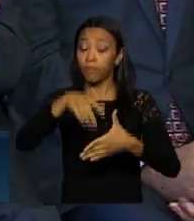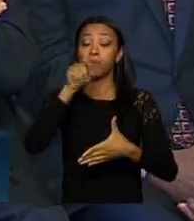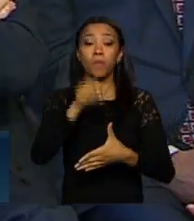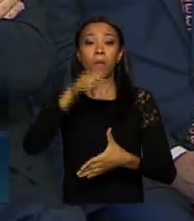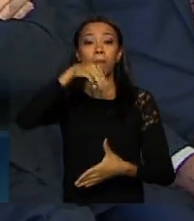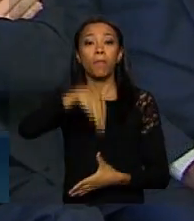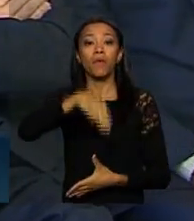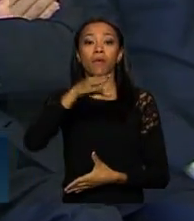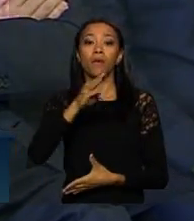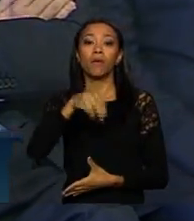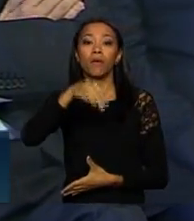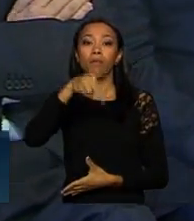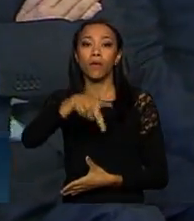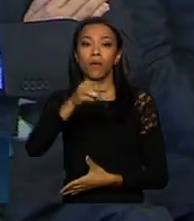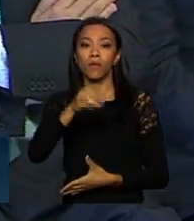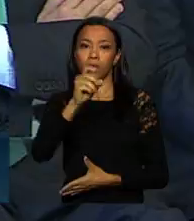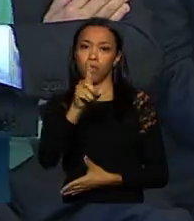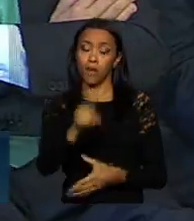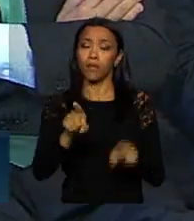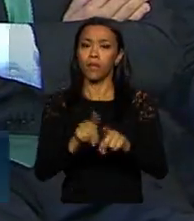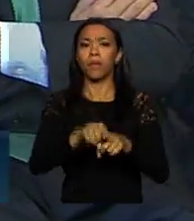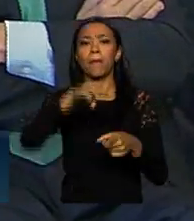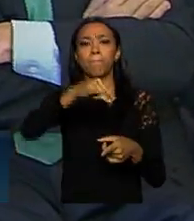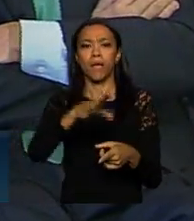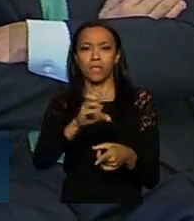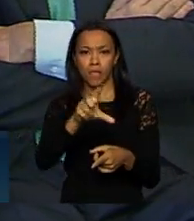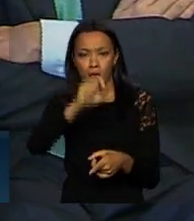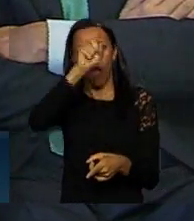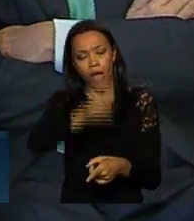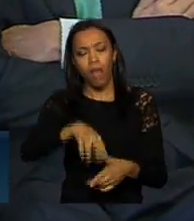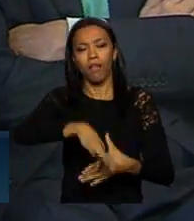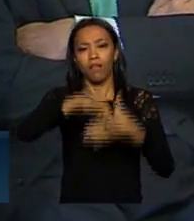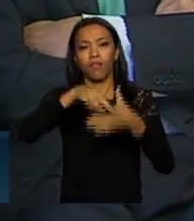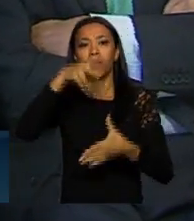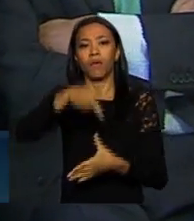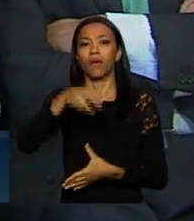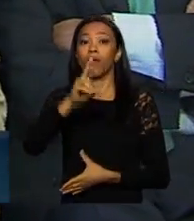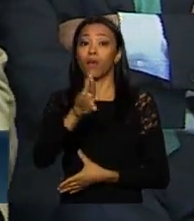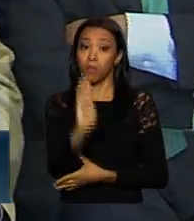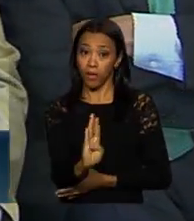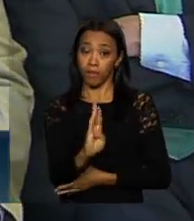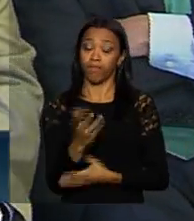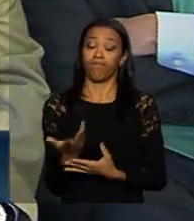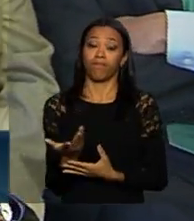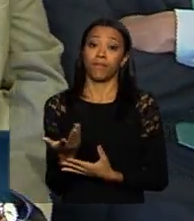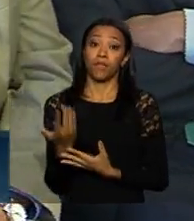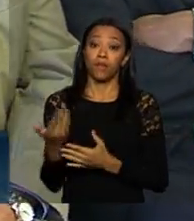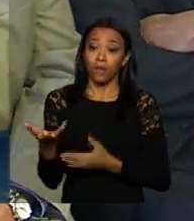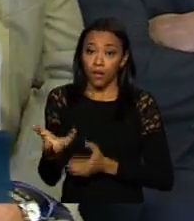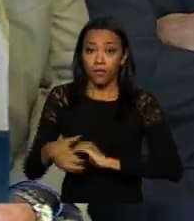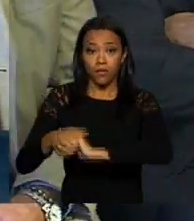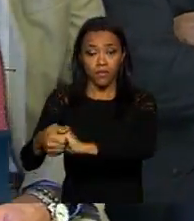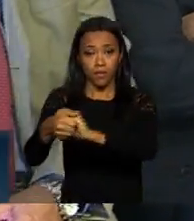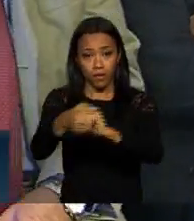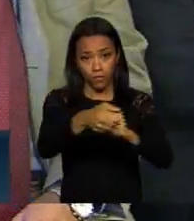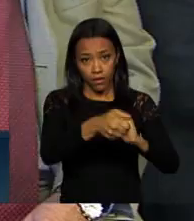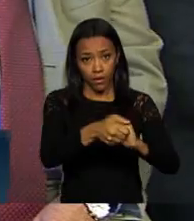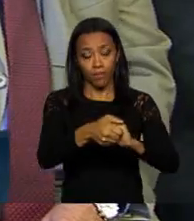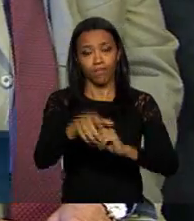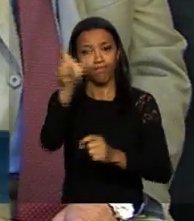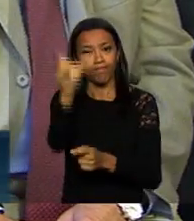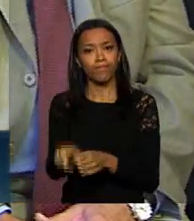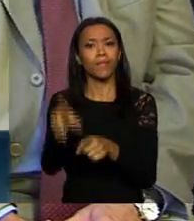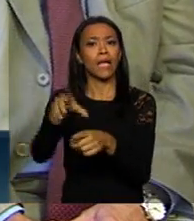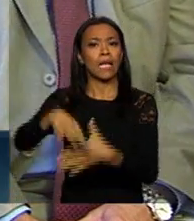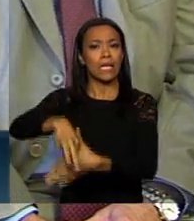do PMDB Marcelo Crivela líder do prb queria saudar também a líder do